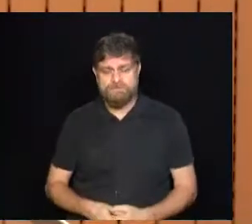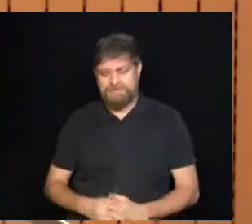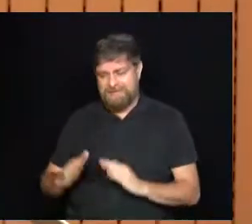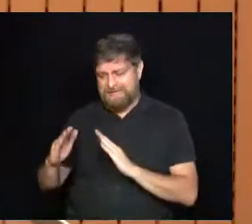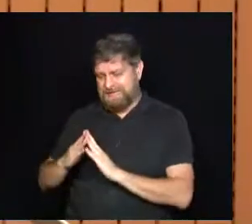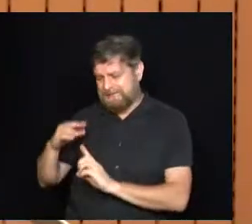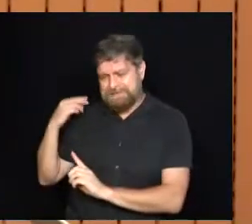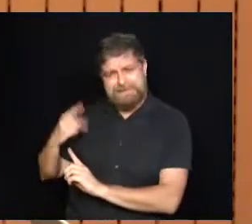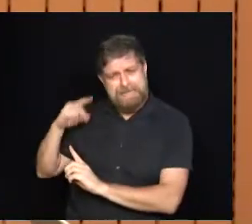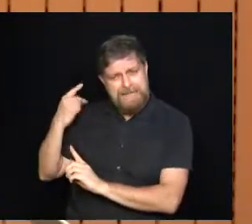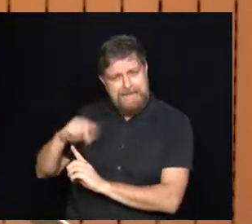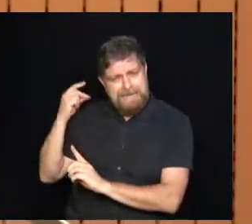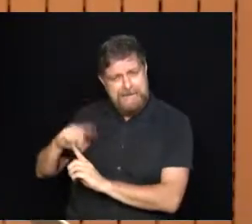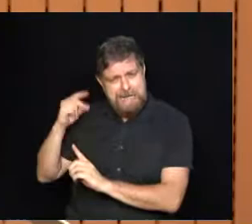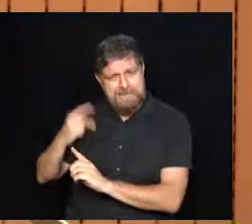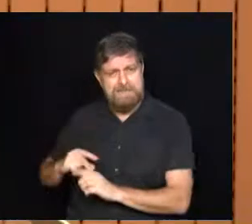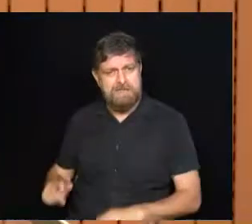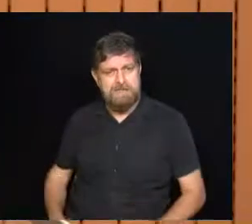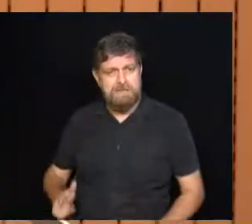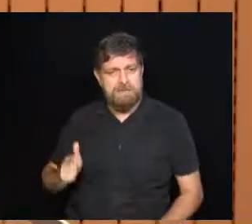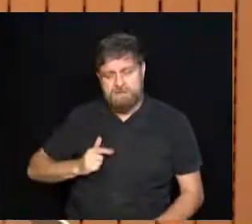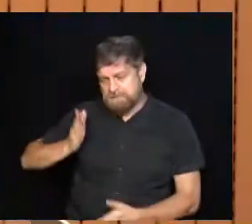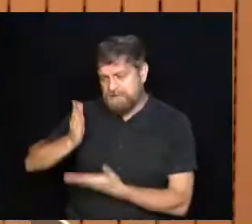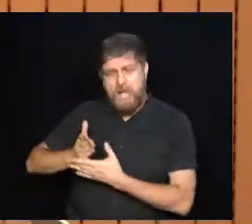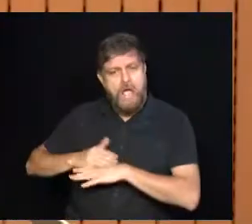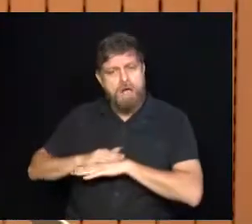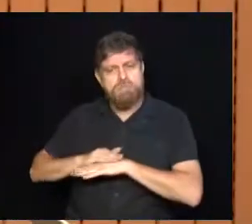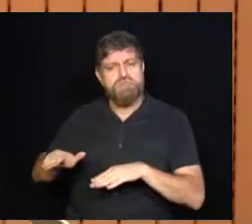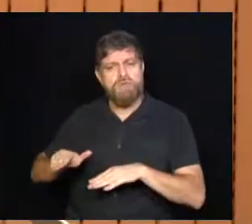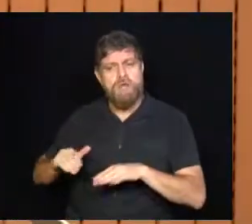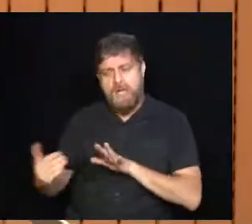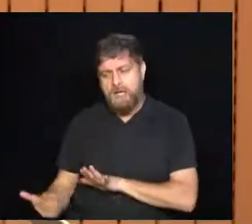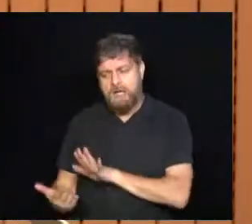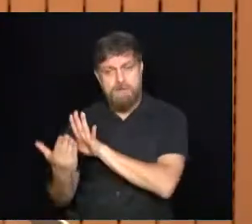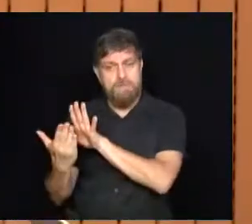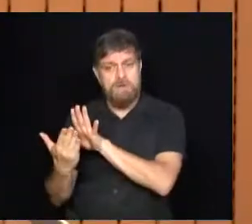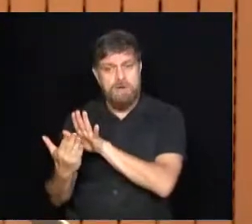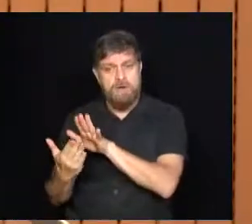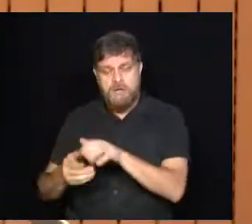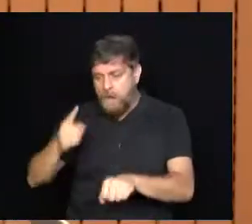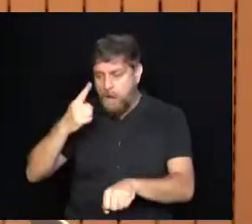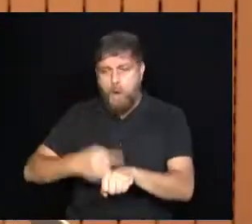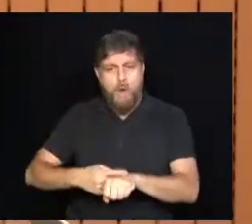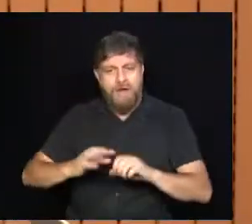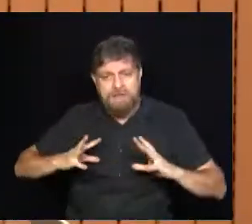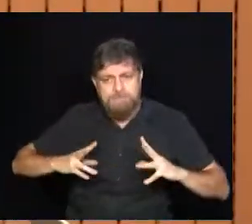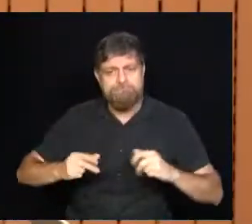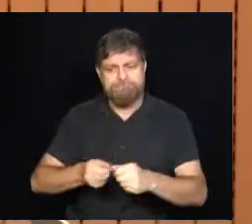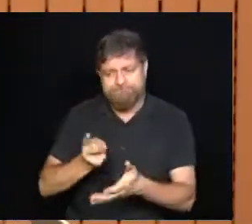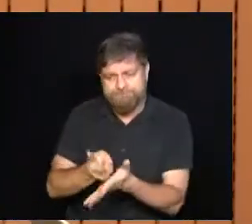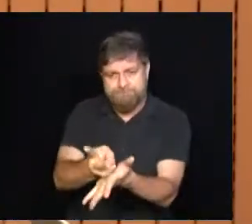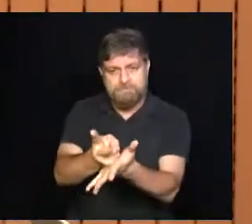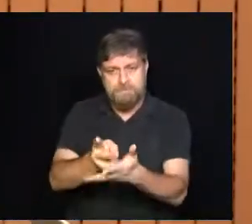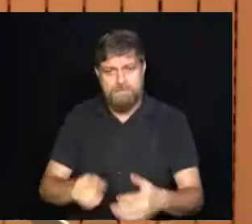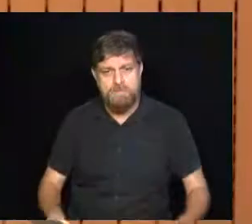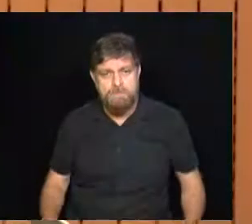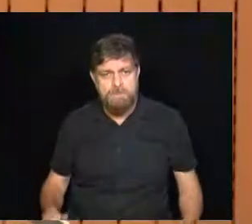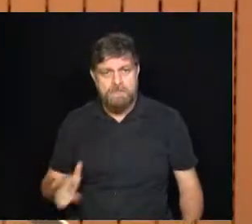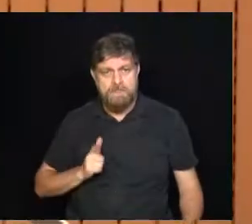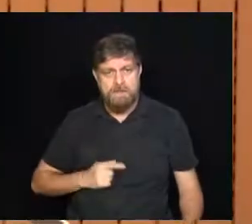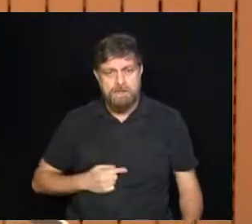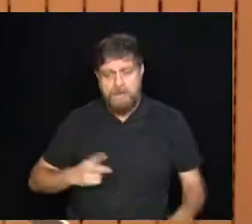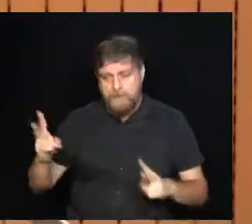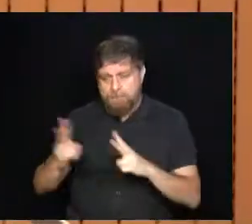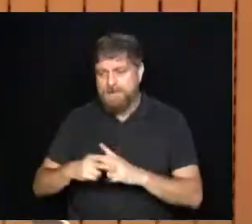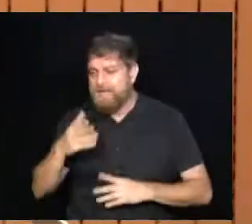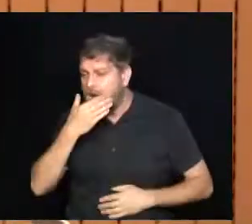doméstica tem que ser combatida em qualquer momento, em todos os momentos, né? E assim, em briga de marido e mulher,